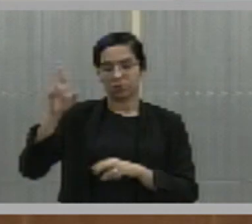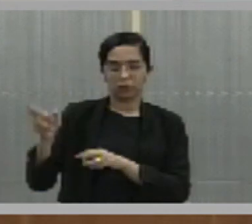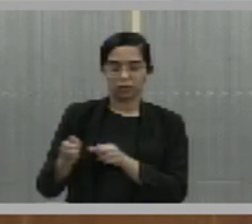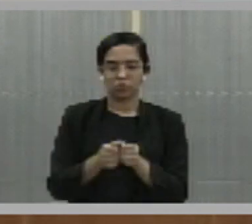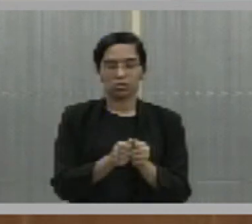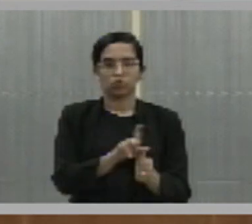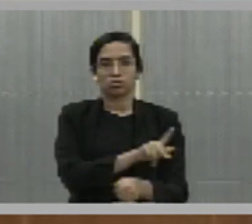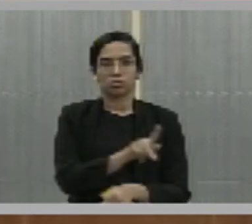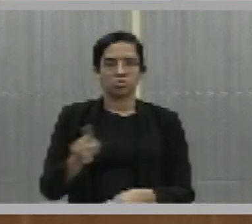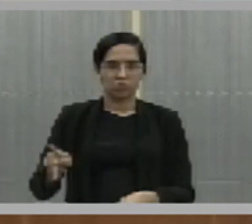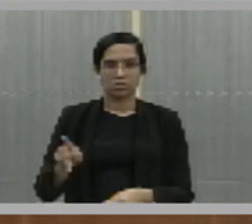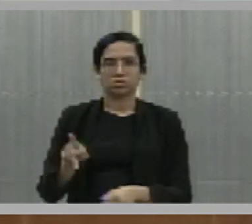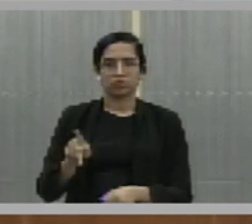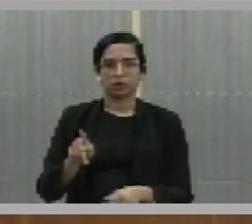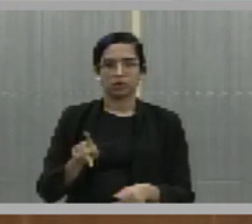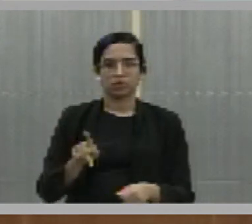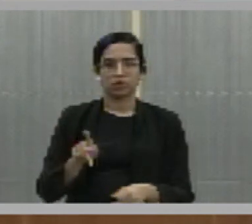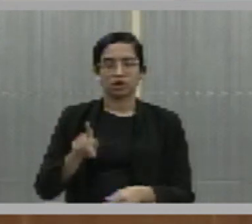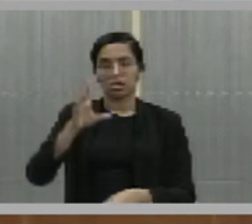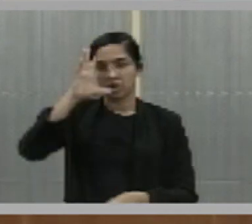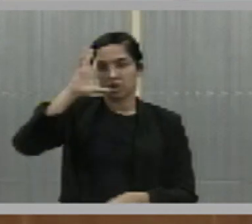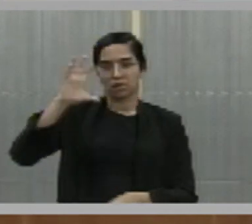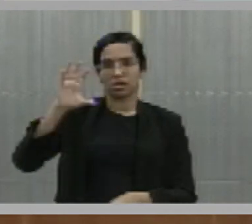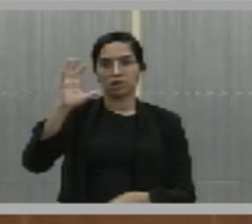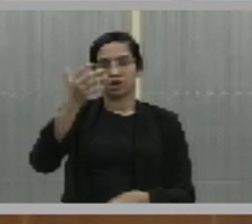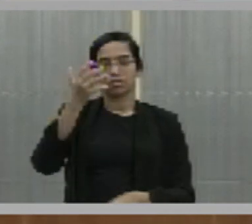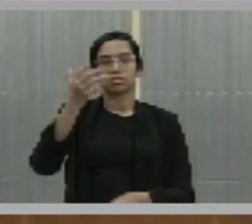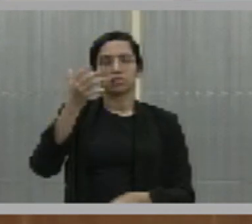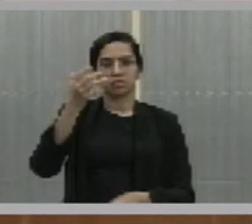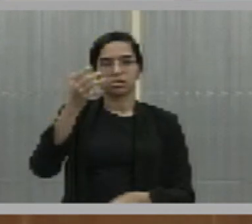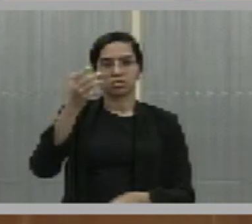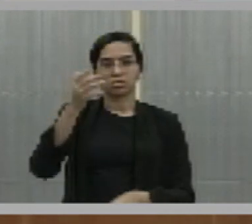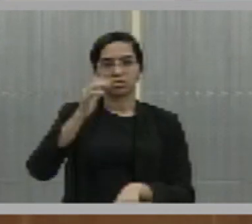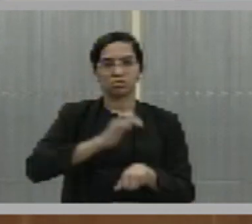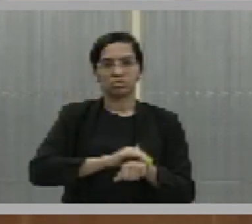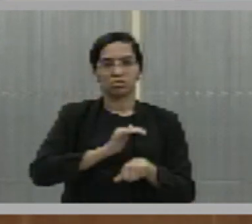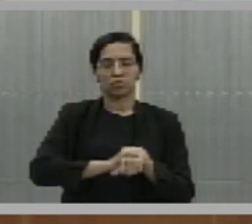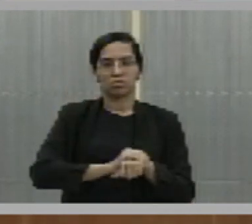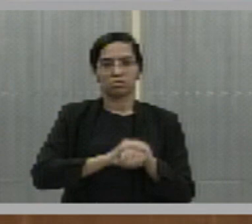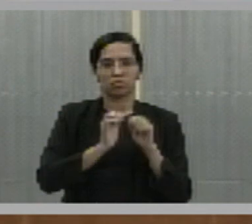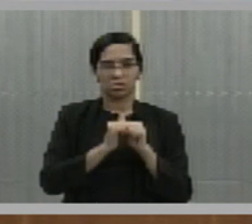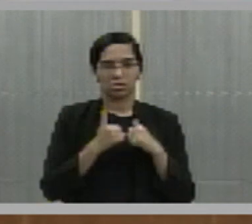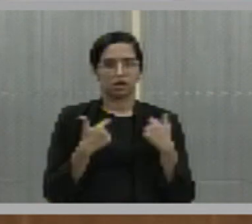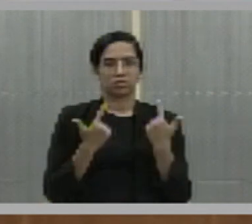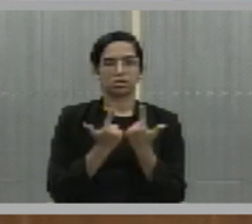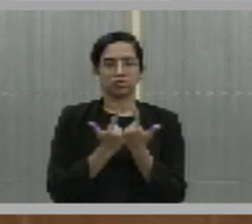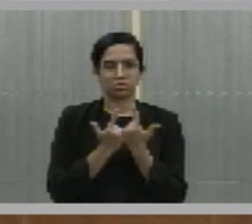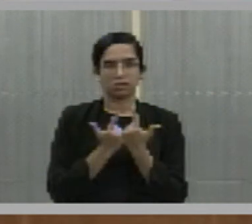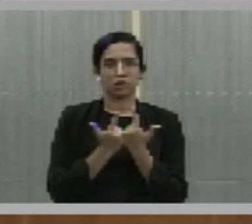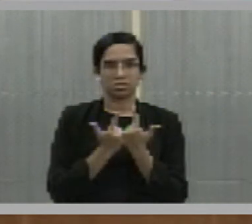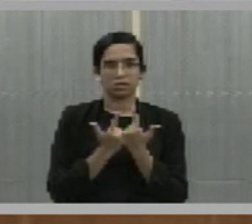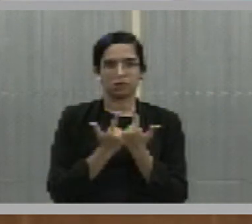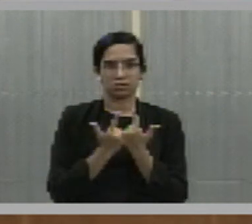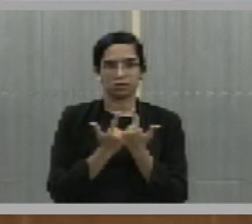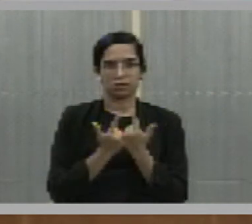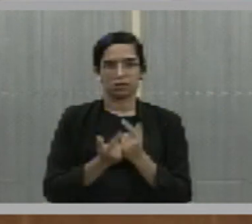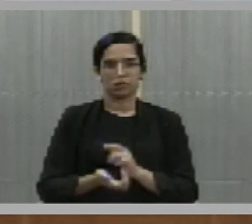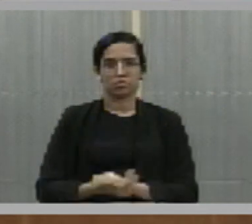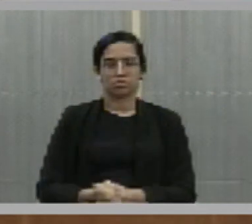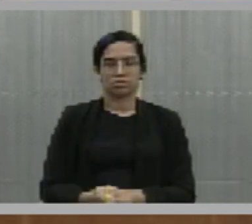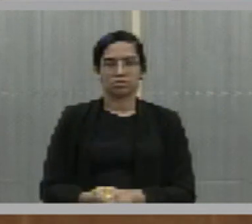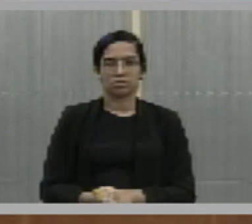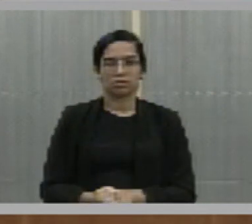presidente, tomando conjuntamente as decisões que esse poder irá efetivar de forma